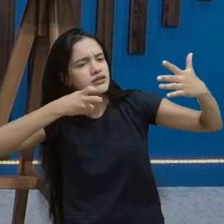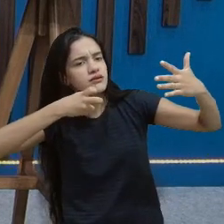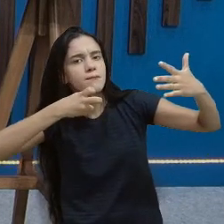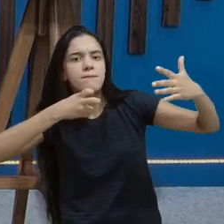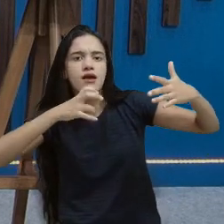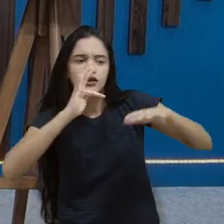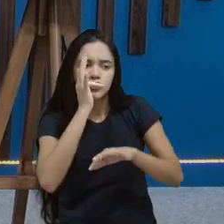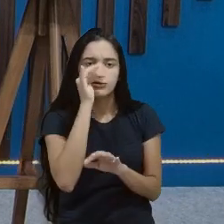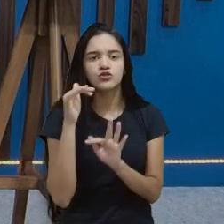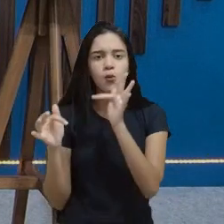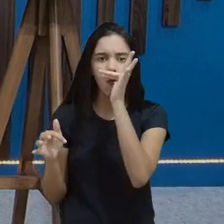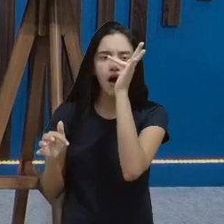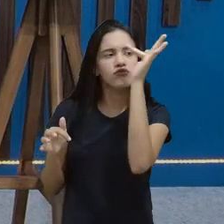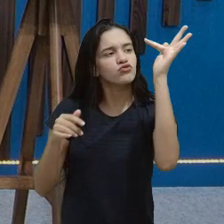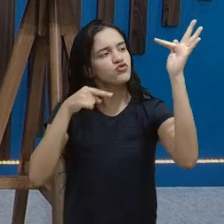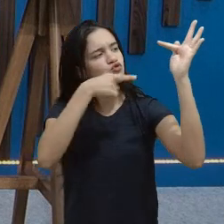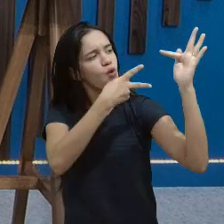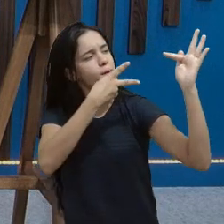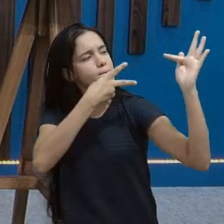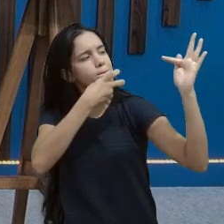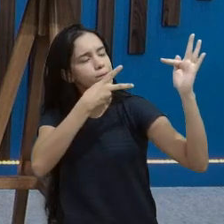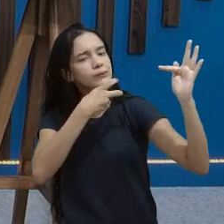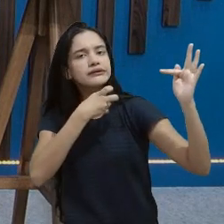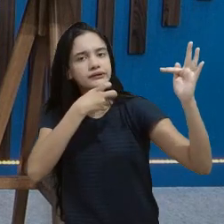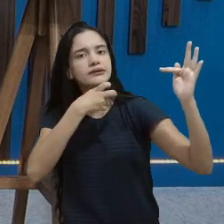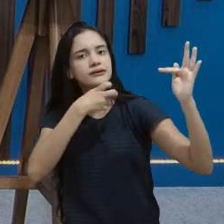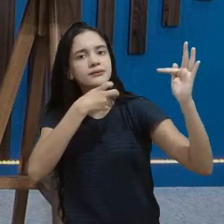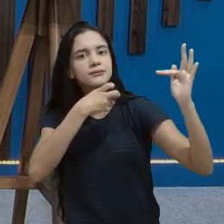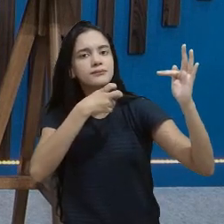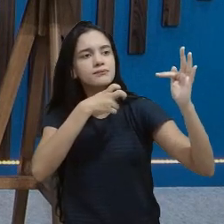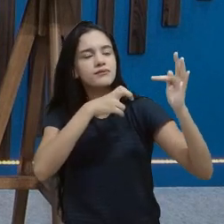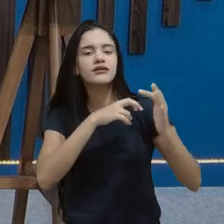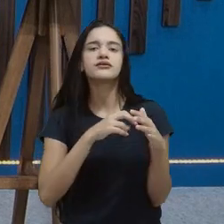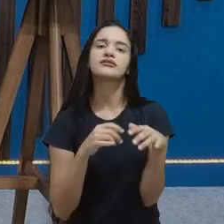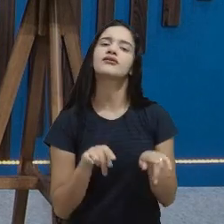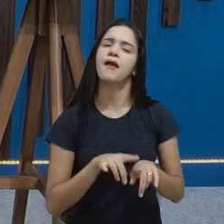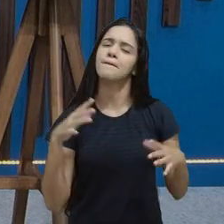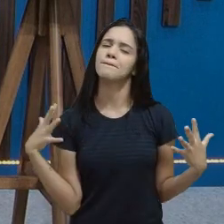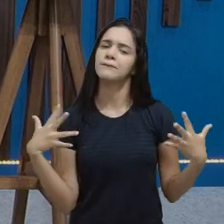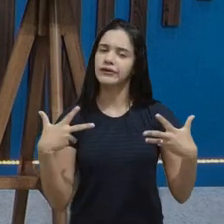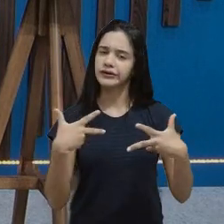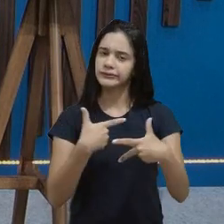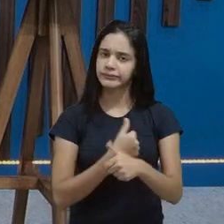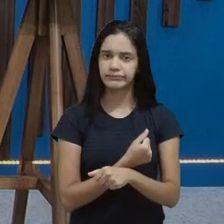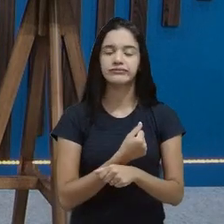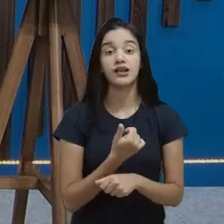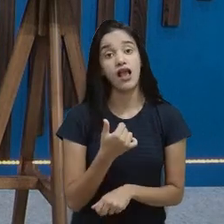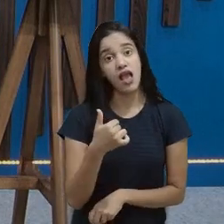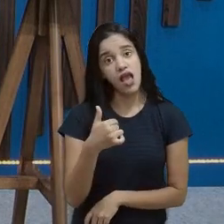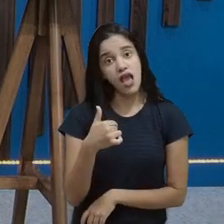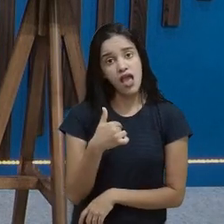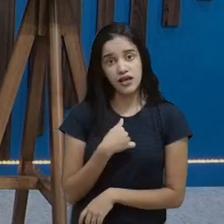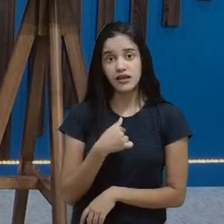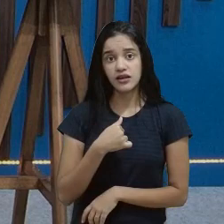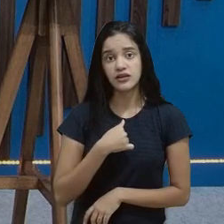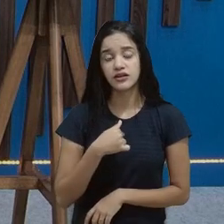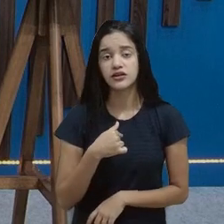é? Nas suas diferentes espécies. É maravilhoso, pessoal. Então, eu fico